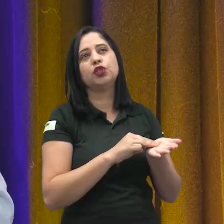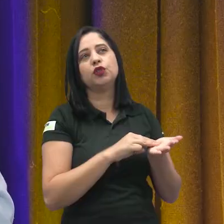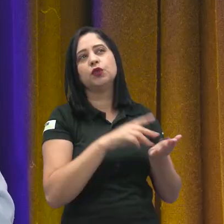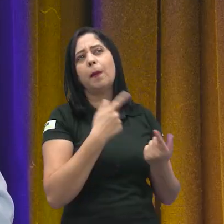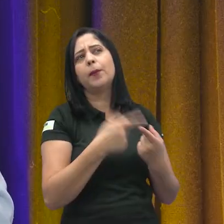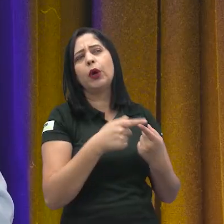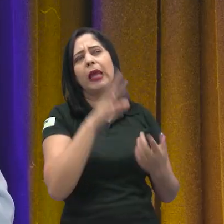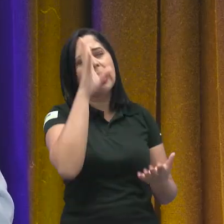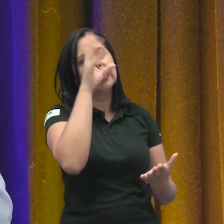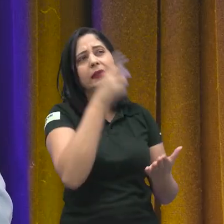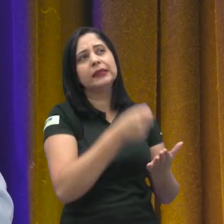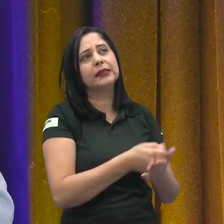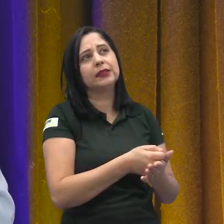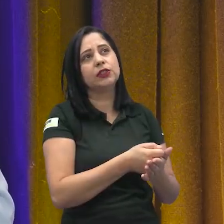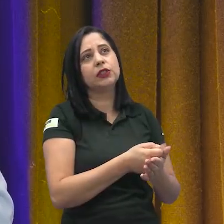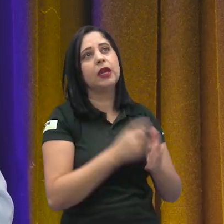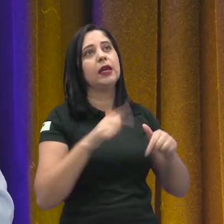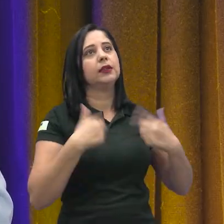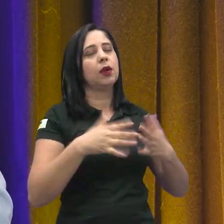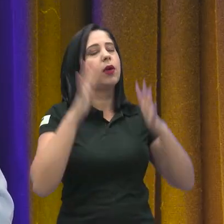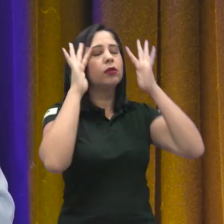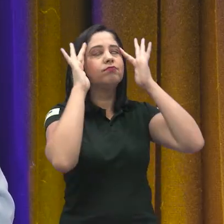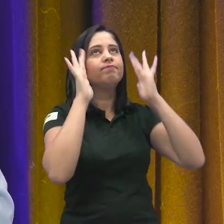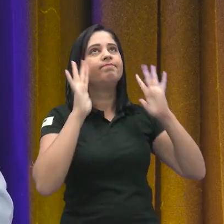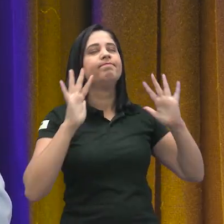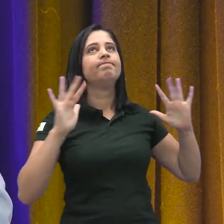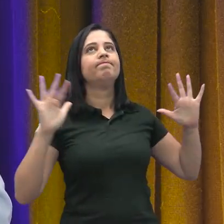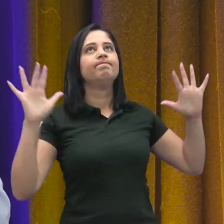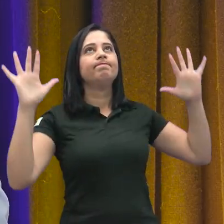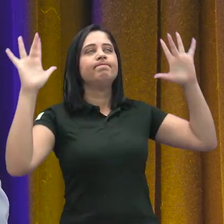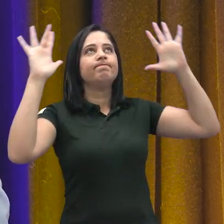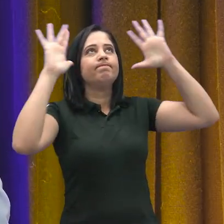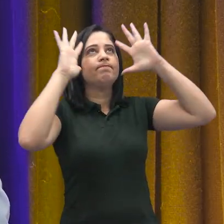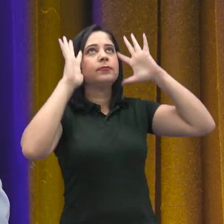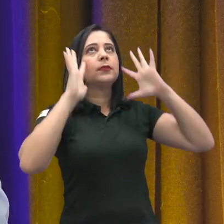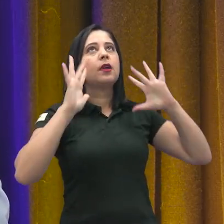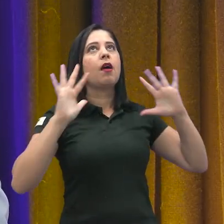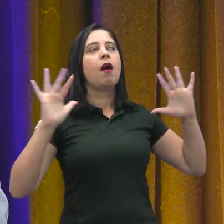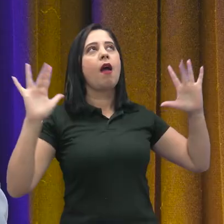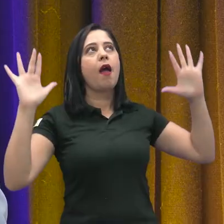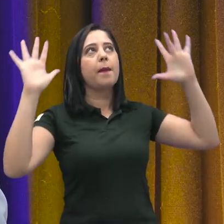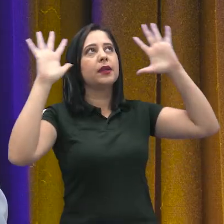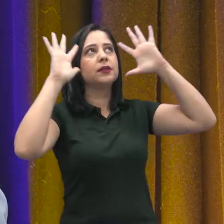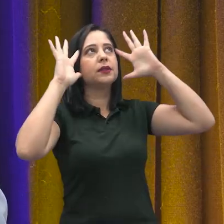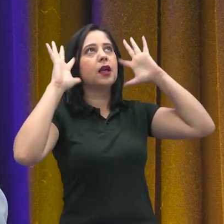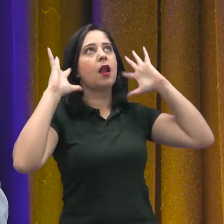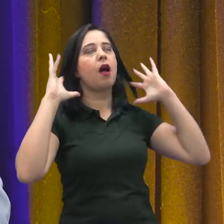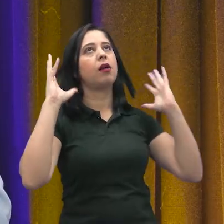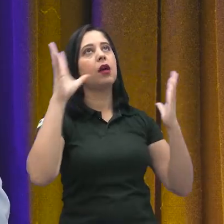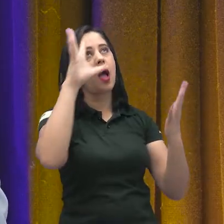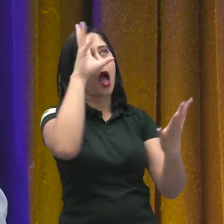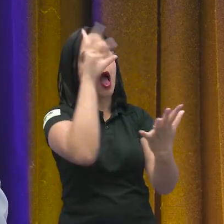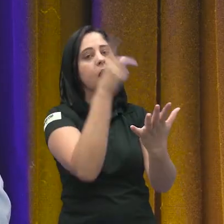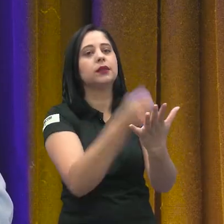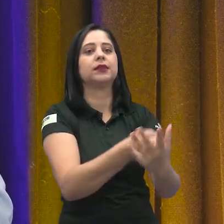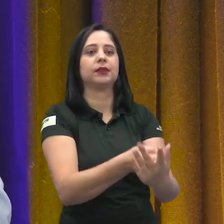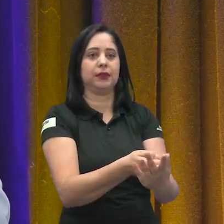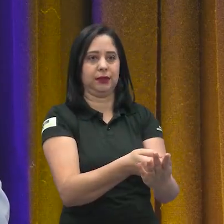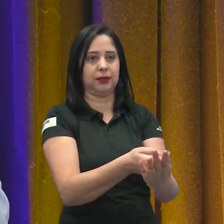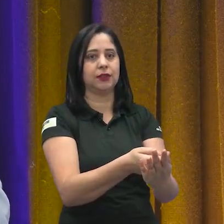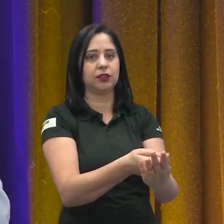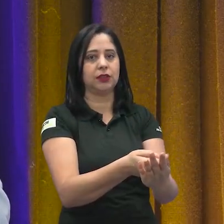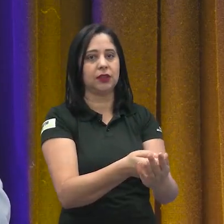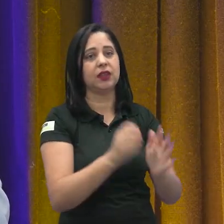aquilo. E aí, buscando os motivos, eu começo a trazer mais clareza e trago para a mesa aquilo que, de fato, eu preciso